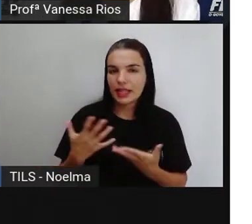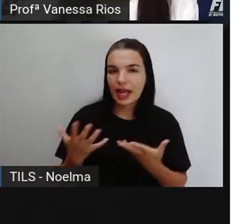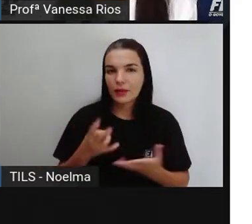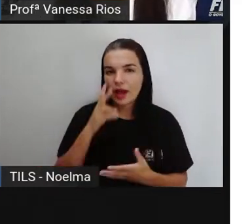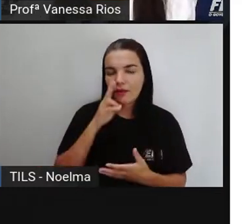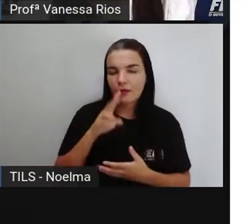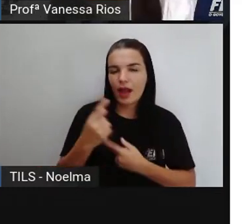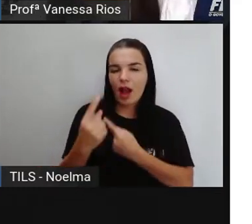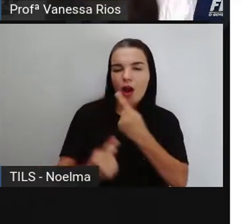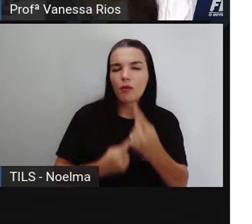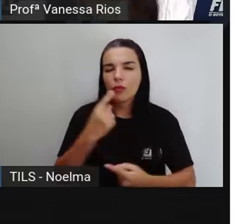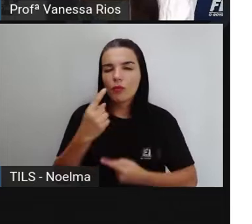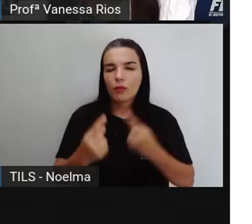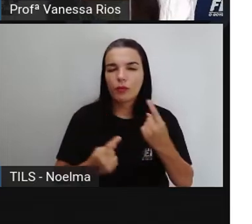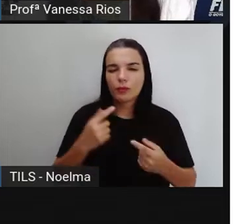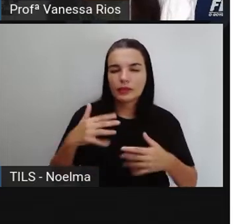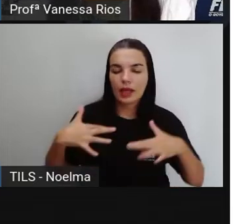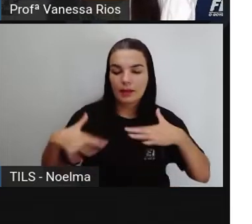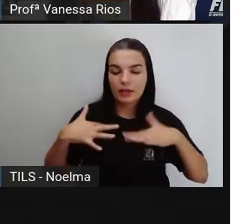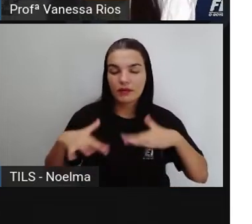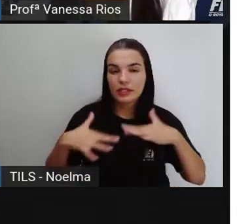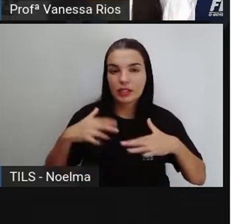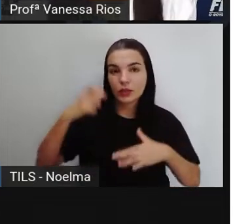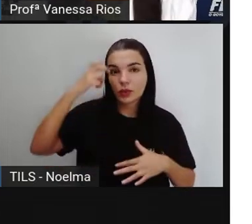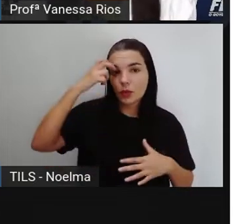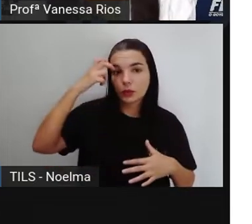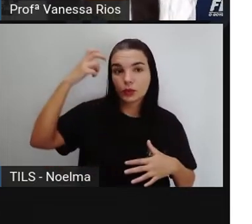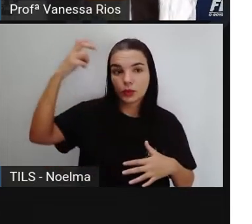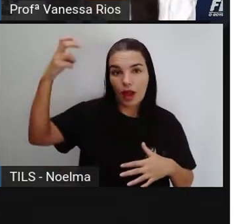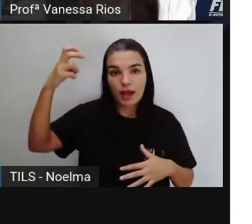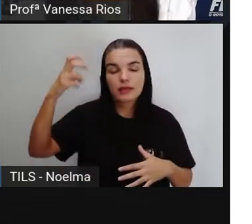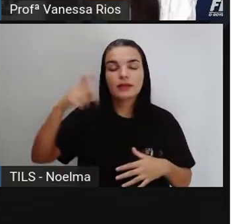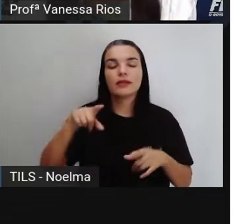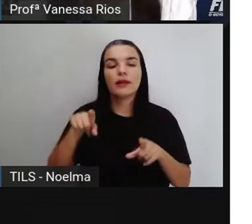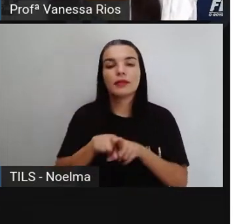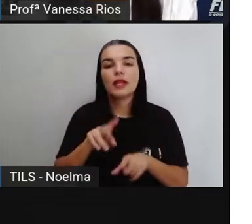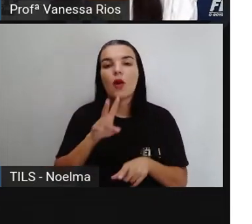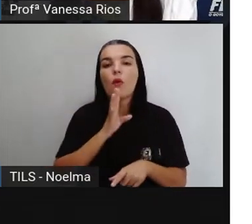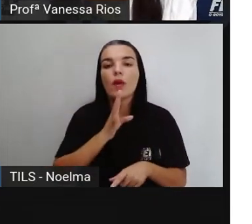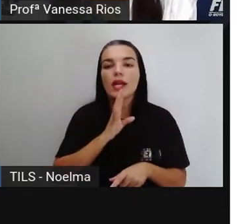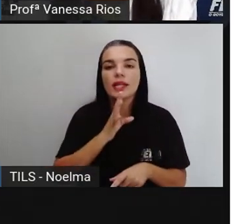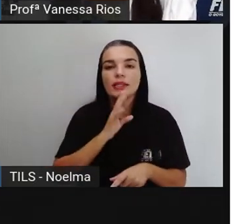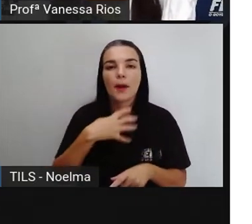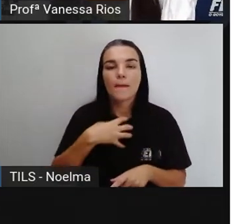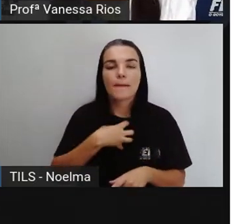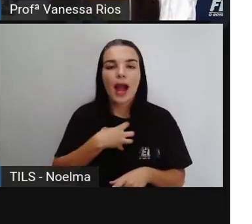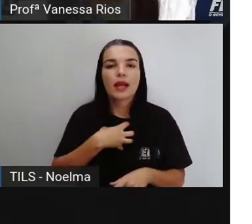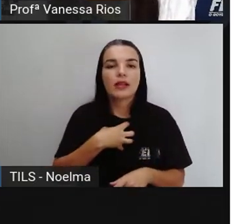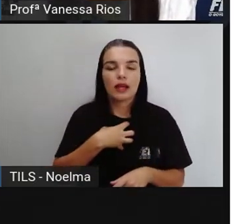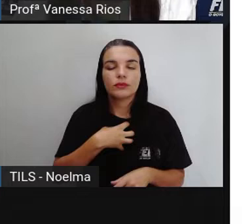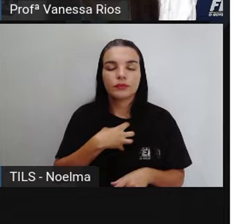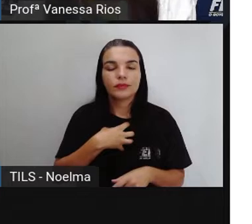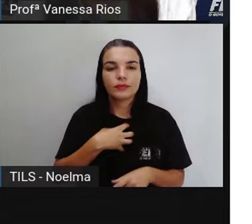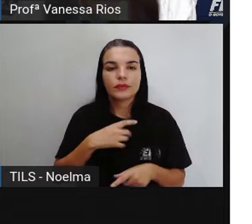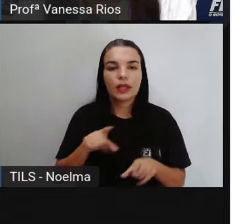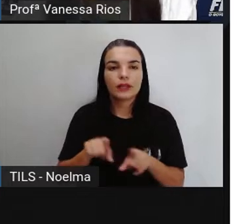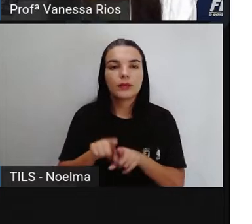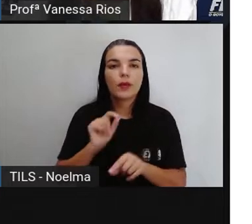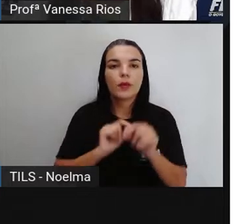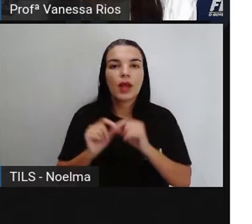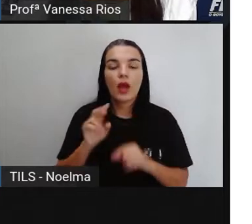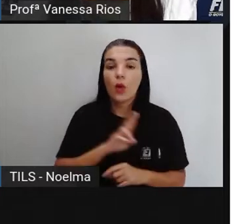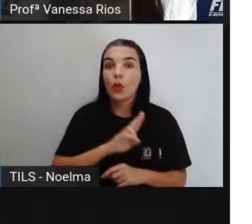aqui algumas dessas manifestações culturais, para que nós conheçamos aí os baianos, em que os nomes se